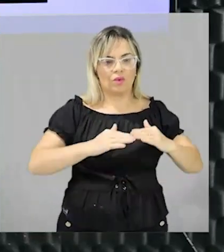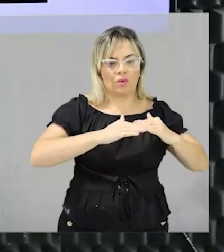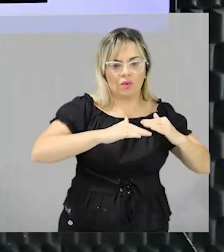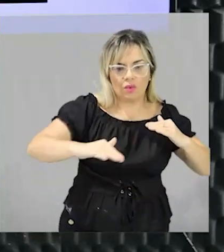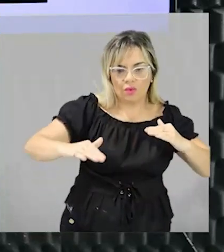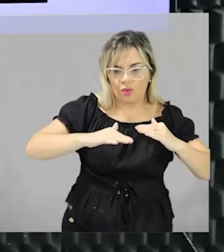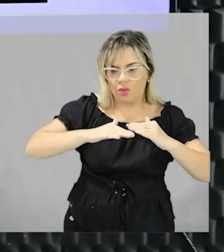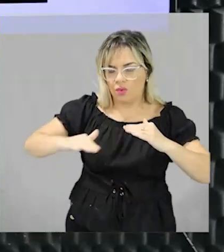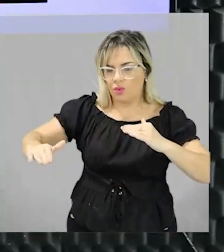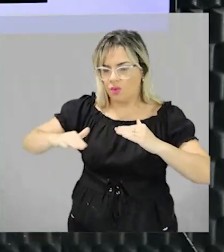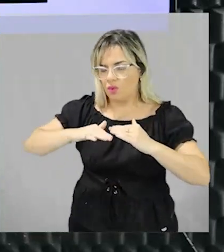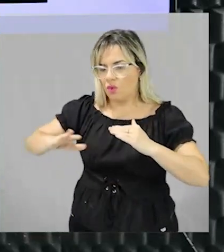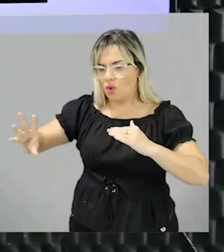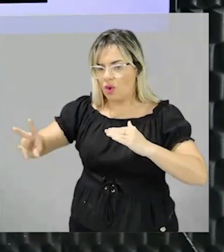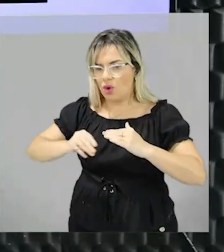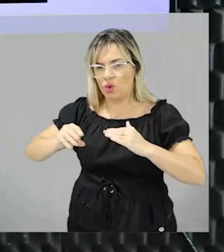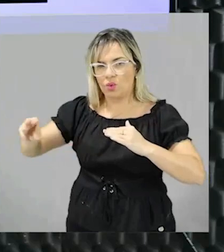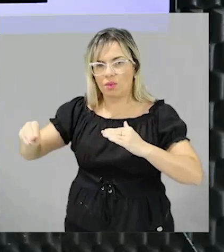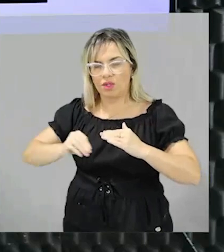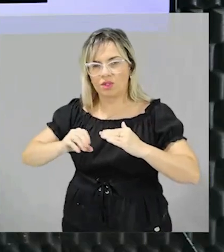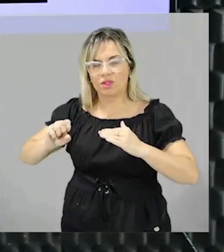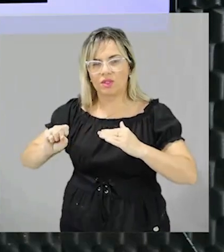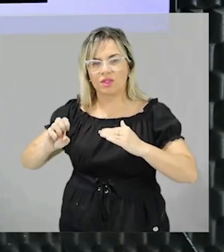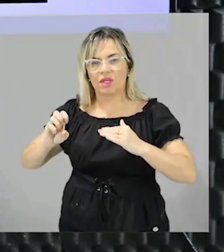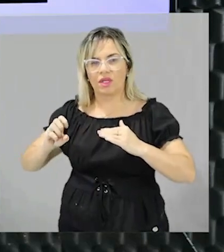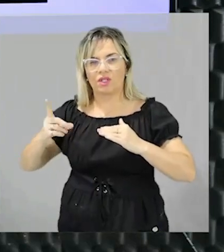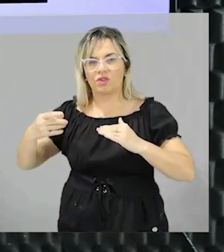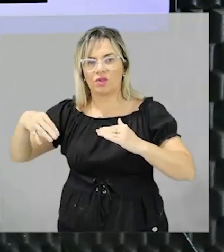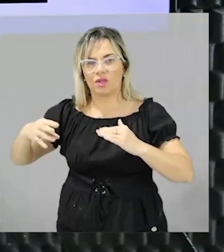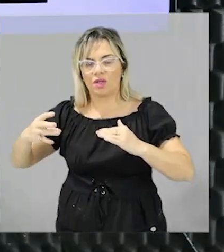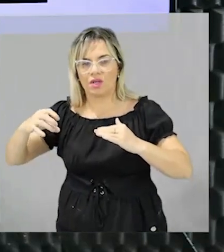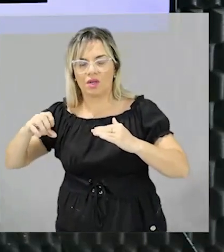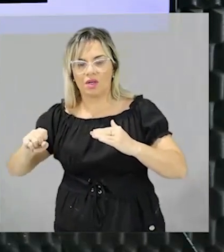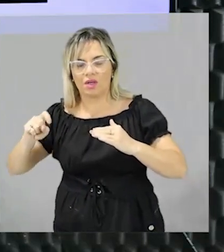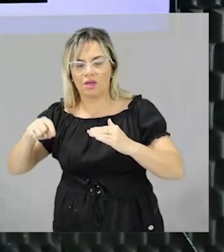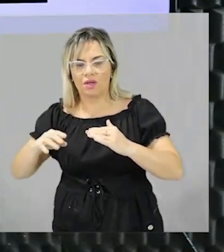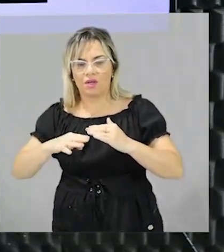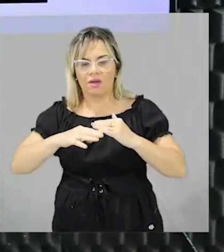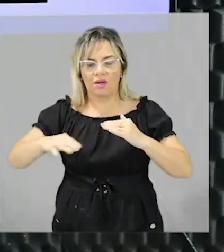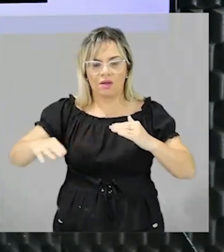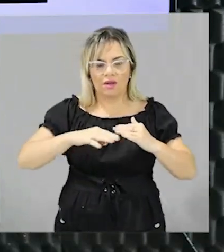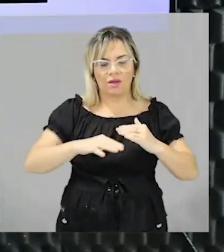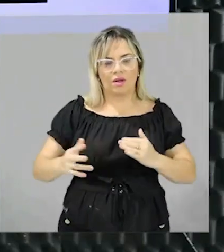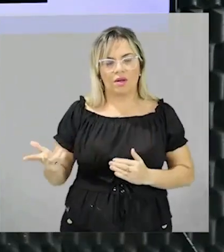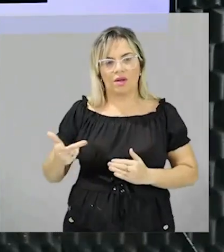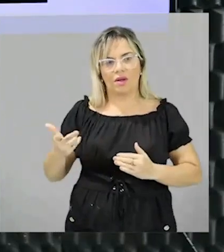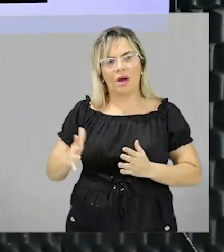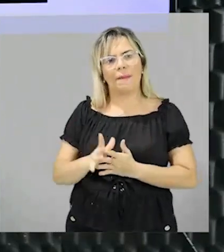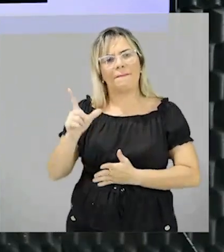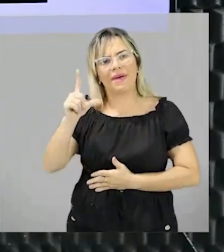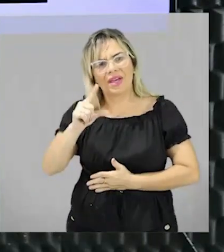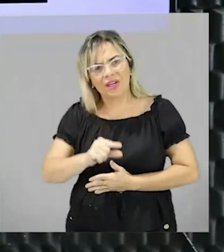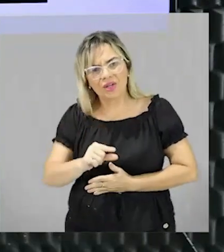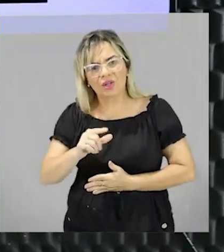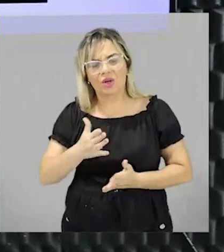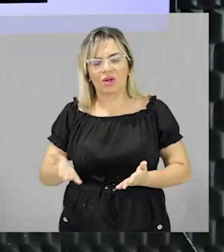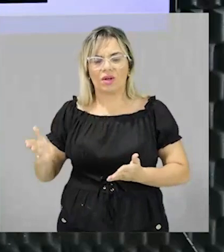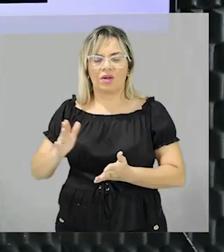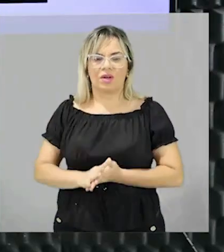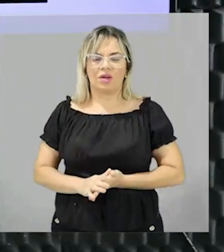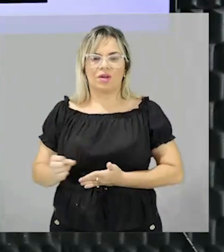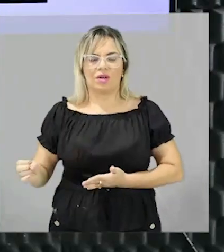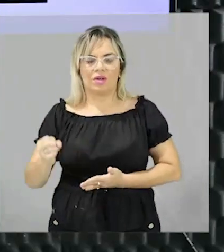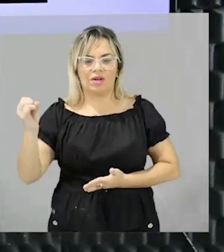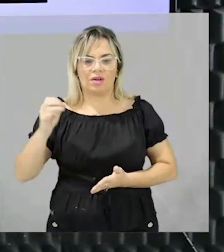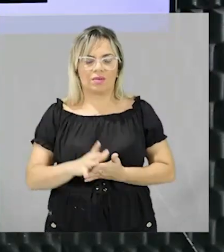acúmulo de sedimentos, onde justamente a velocidade da água vai ser menor pelo relevo ser mais plano. E isso aqui, galera, é fundamental para